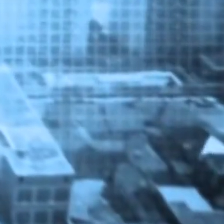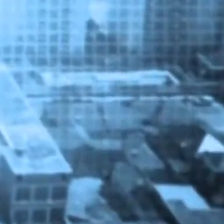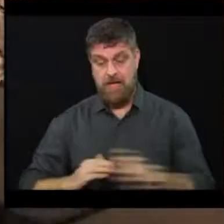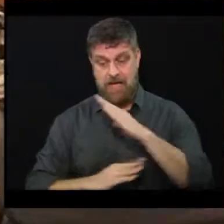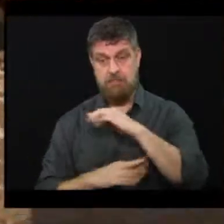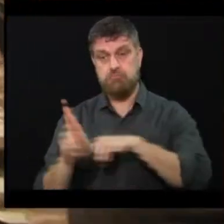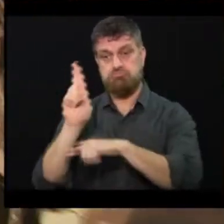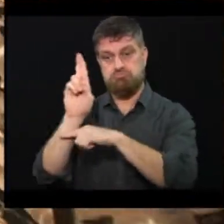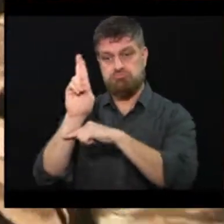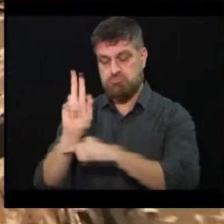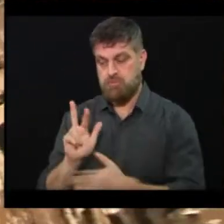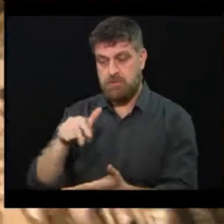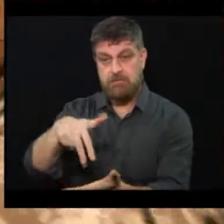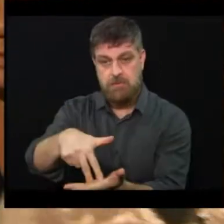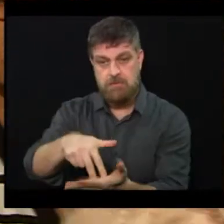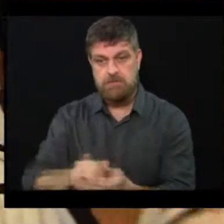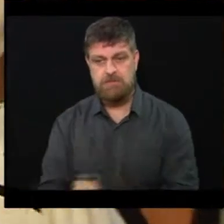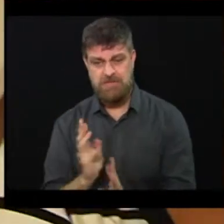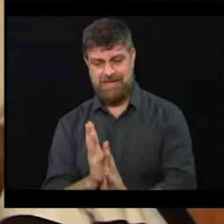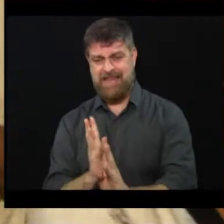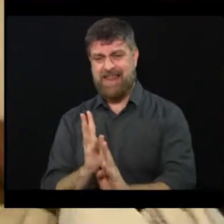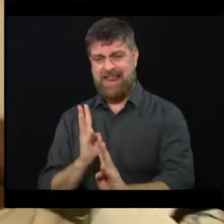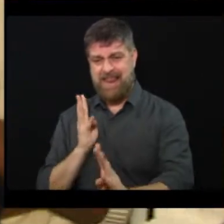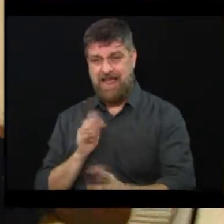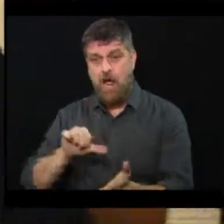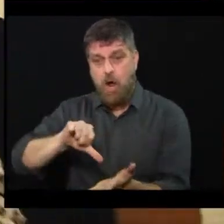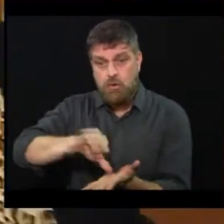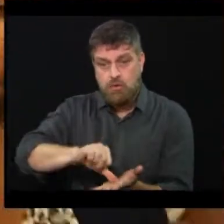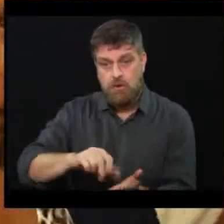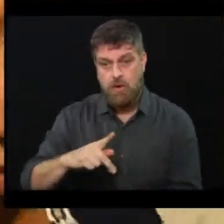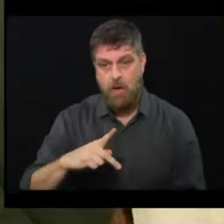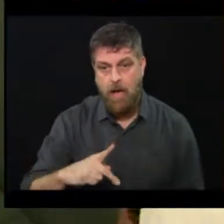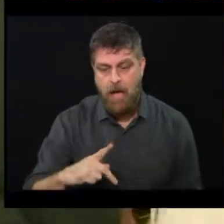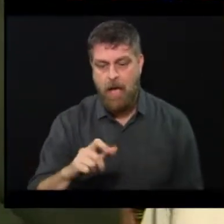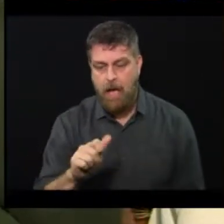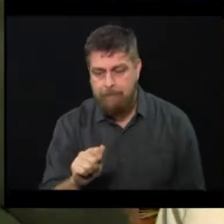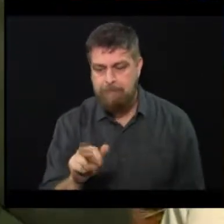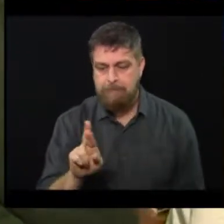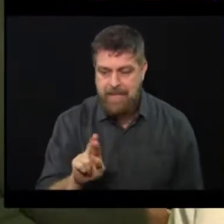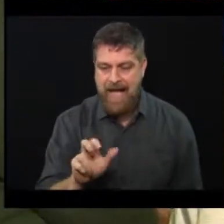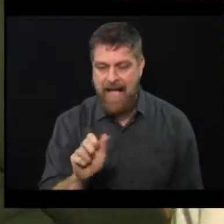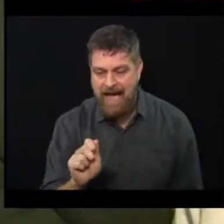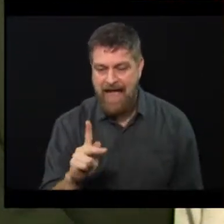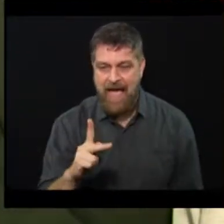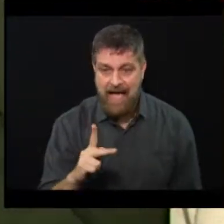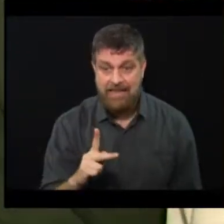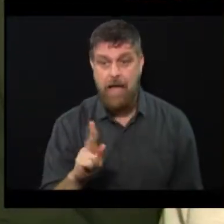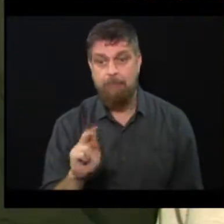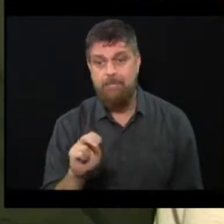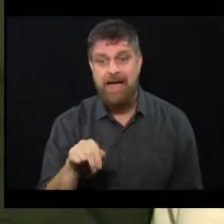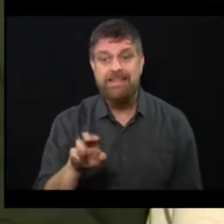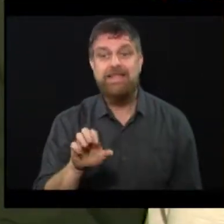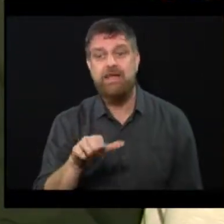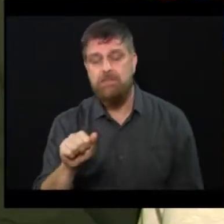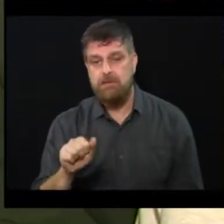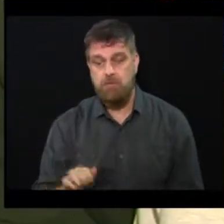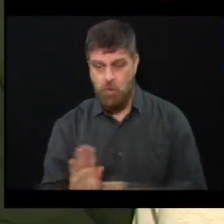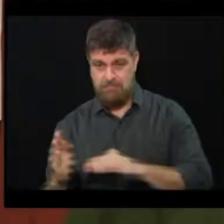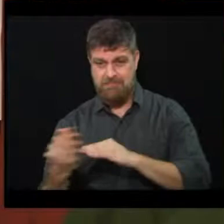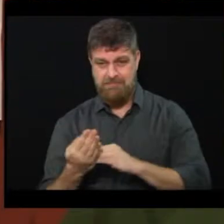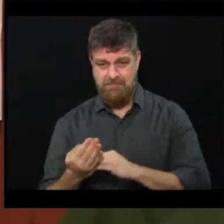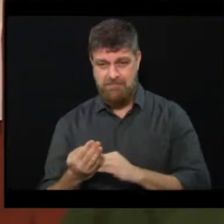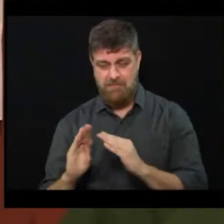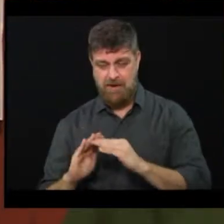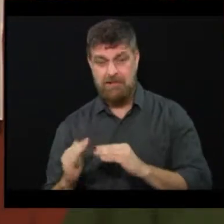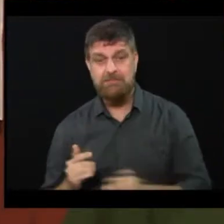uma enorme fila de moradores do núcleo jardim paranapanema na escola pública municipal brígida quinalha costa